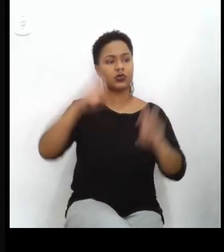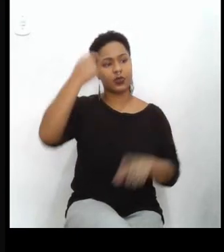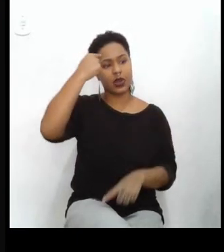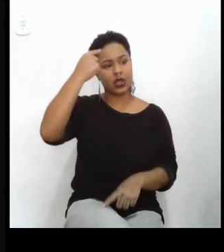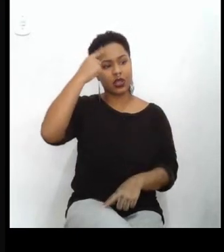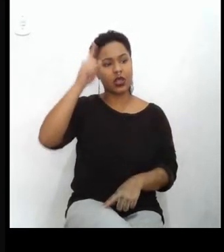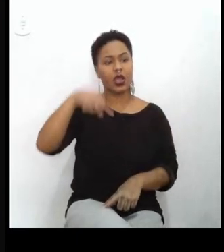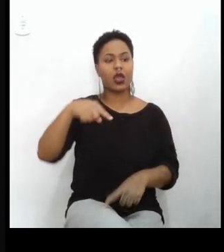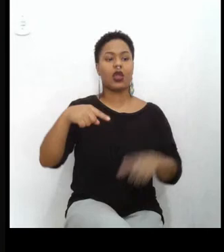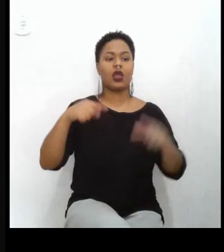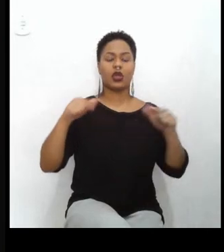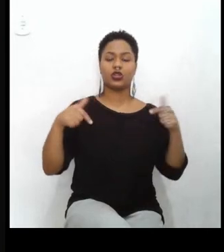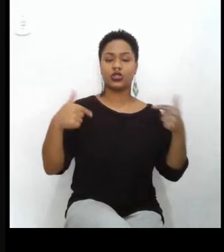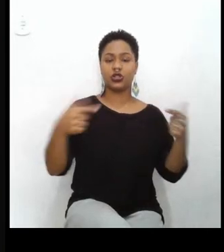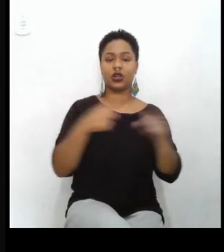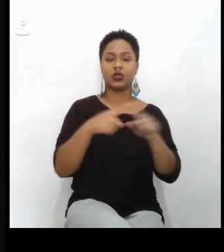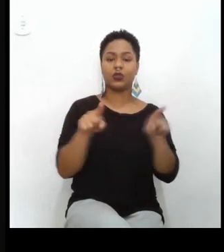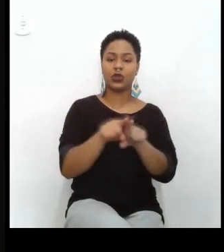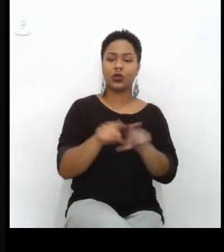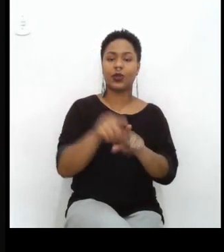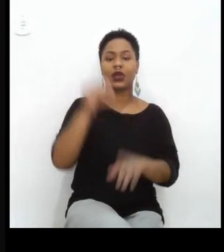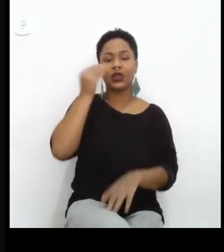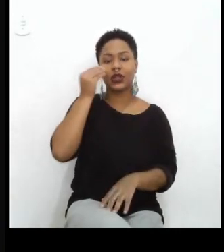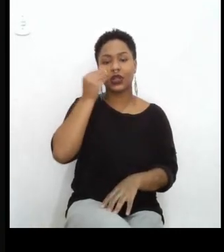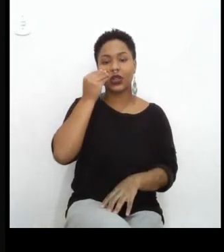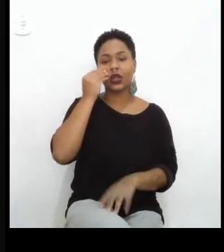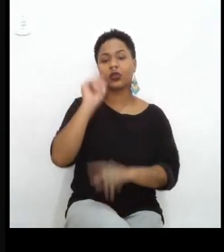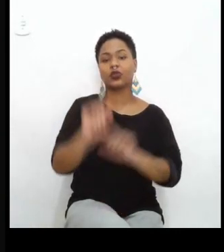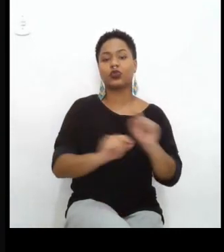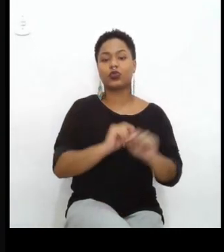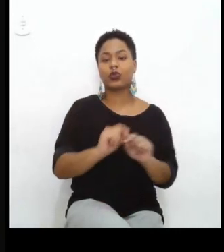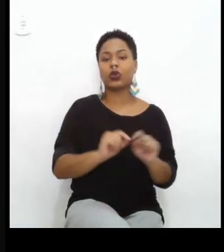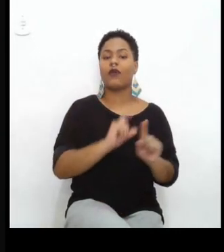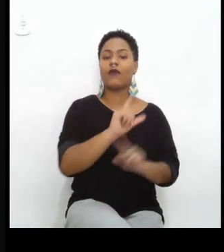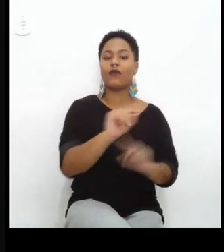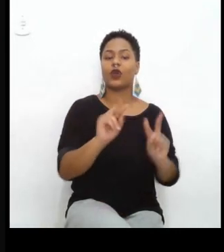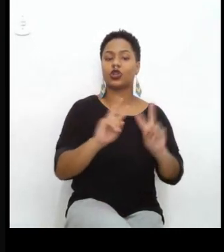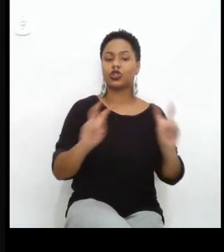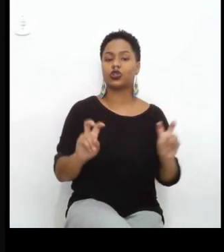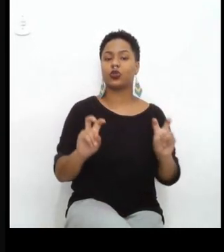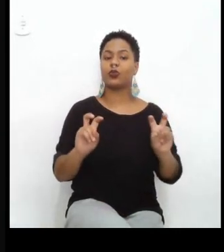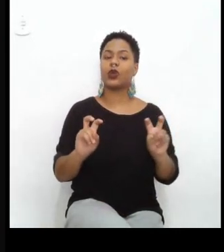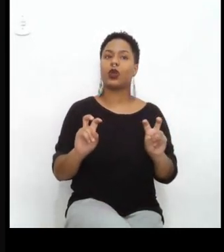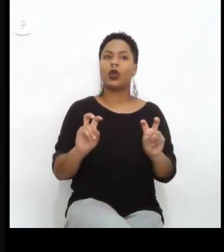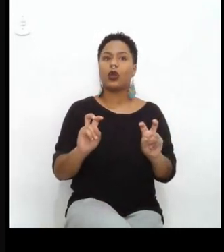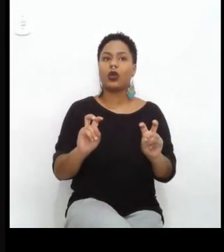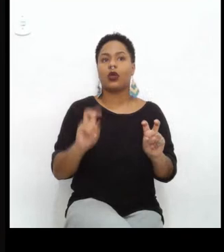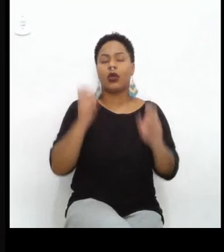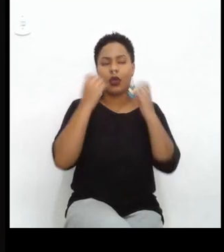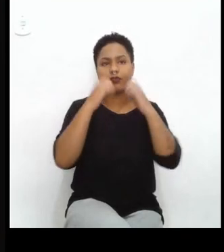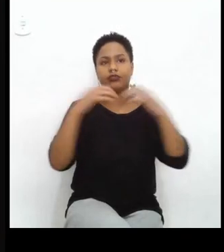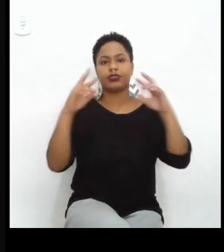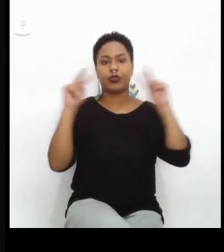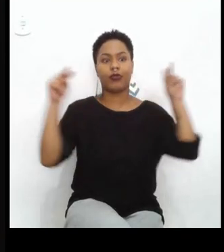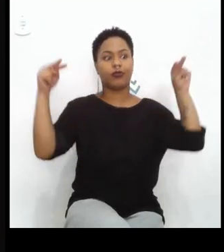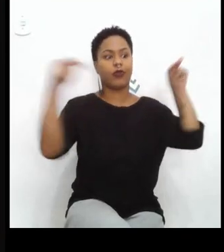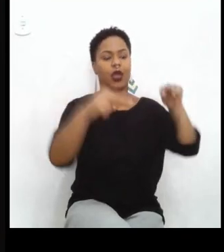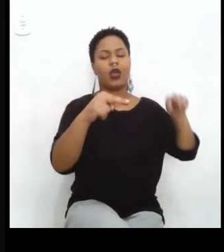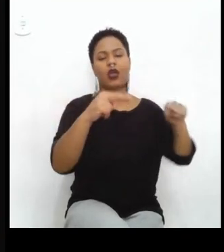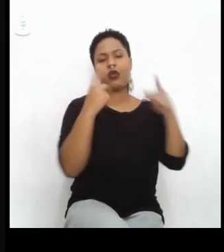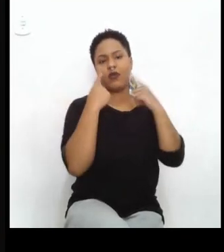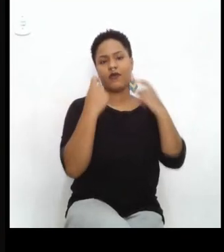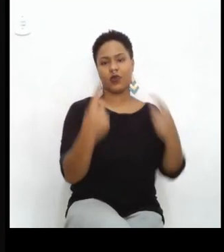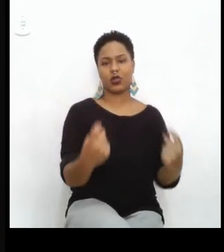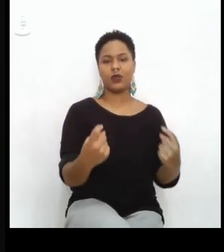mas também tentando fugir sobre o que que a gente sobre a espetacularização da violência assim tentando fugir disso e